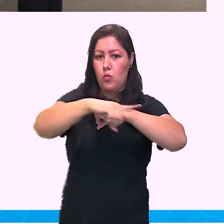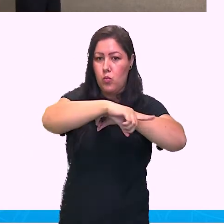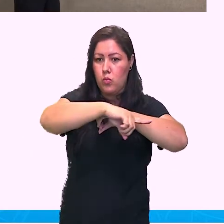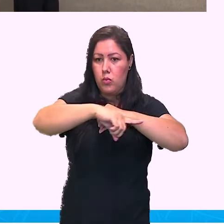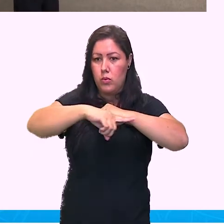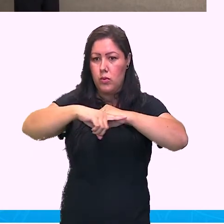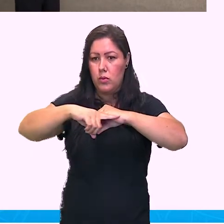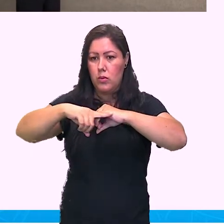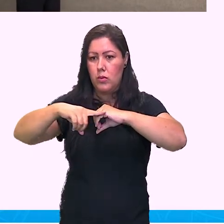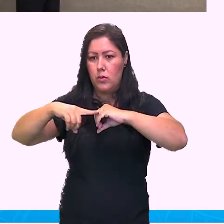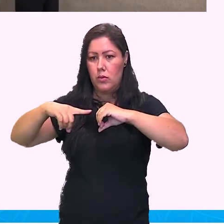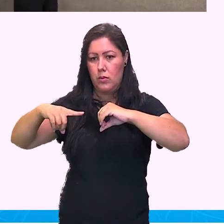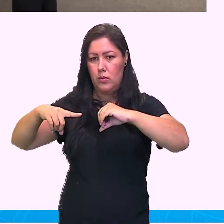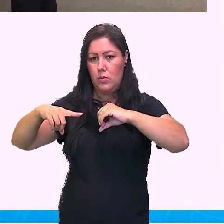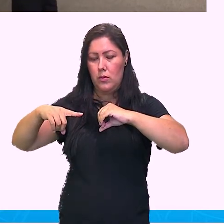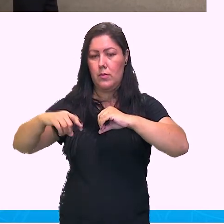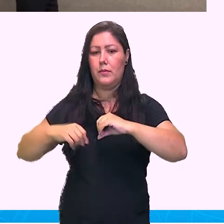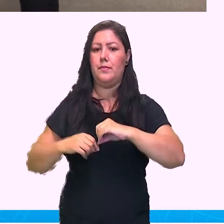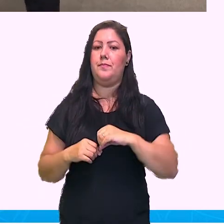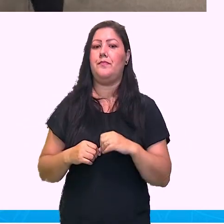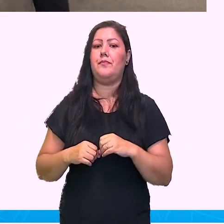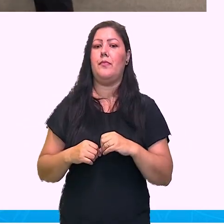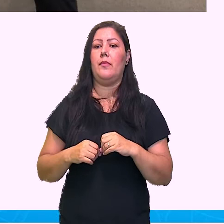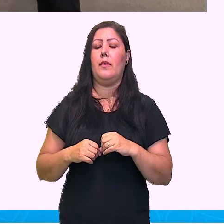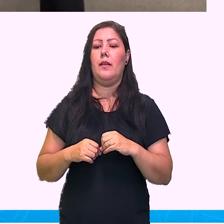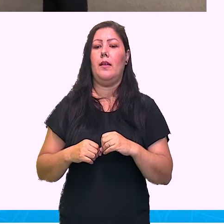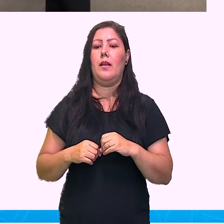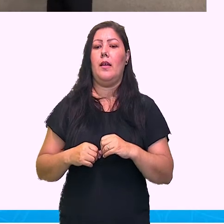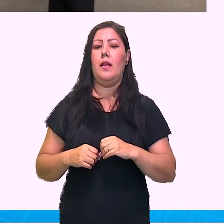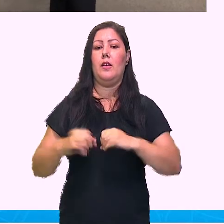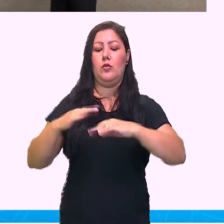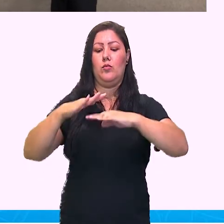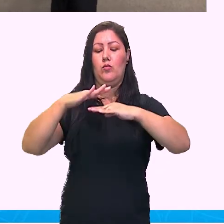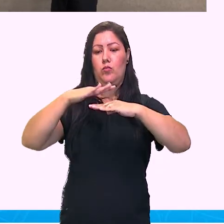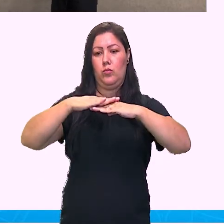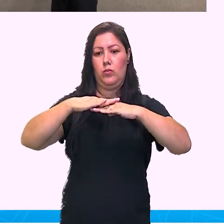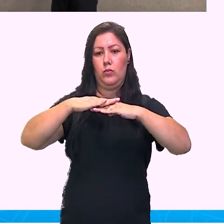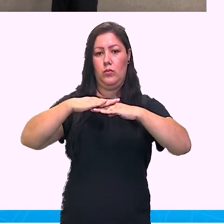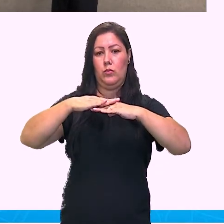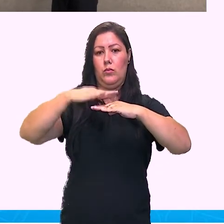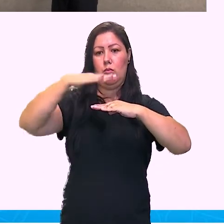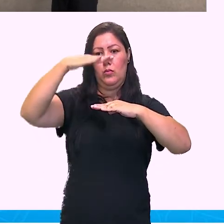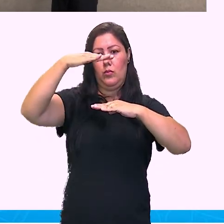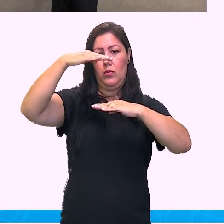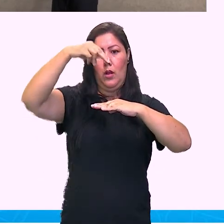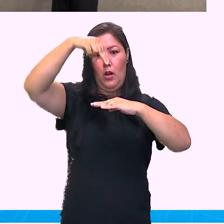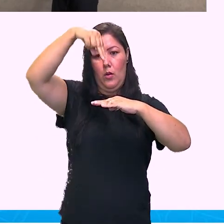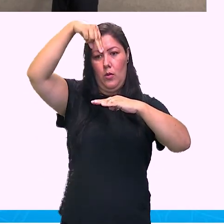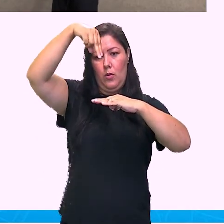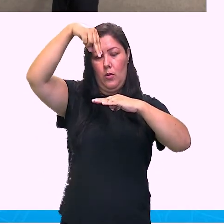Principal paralelo. Ele divide a Terra em hemisfério norte